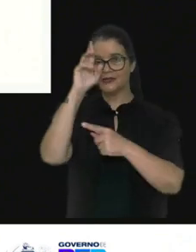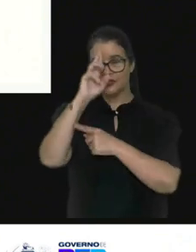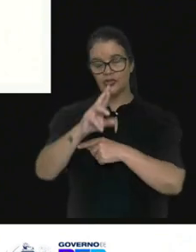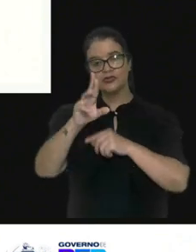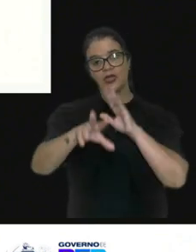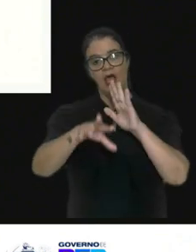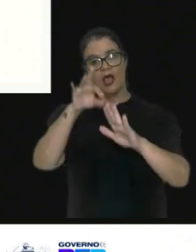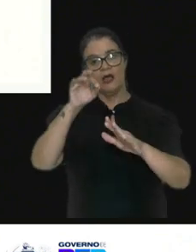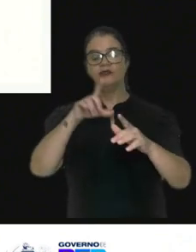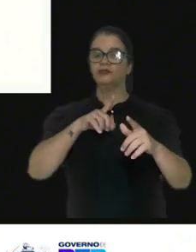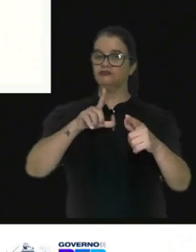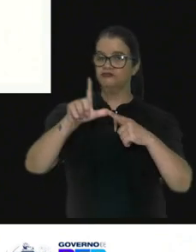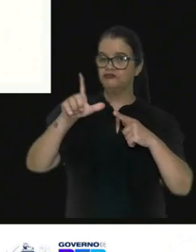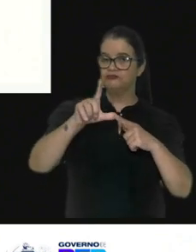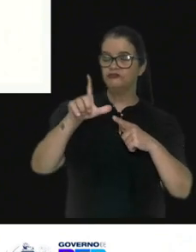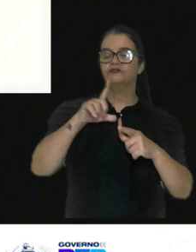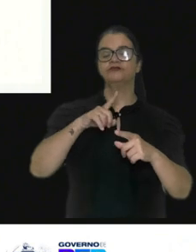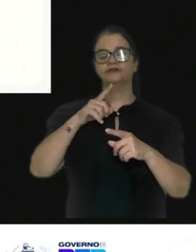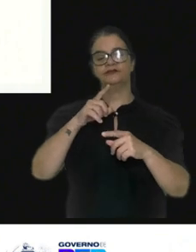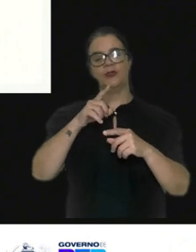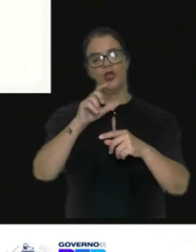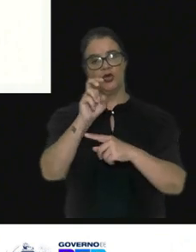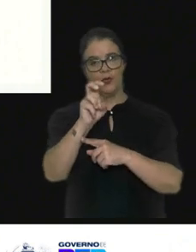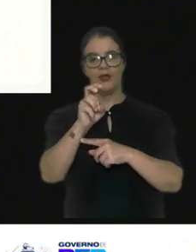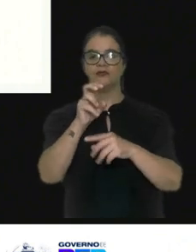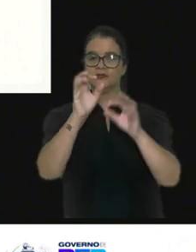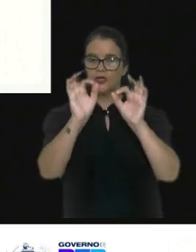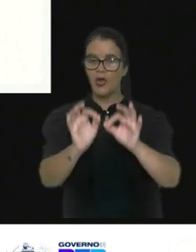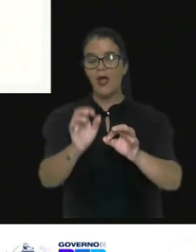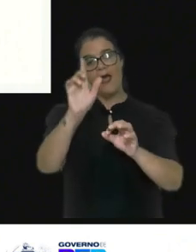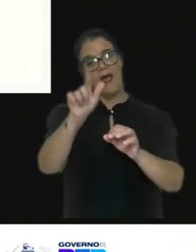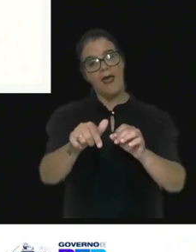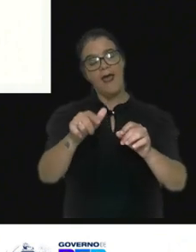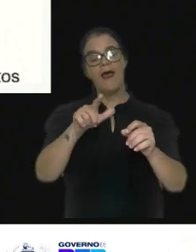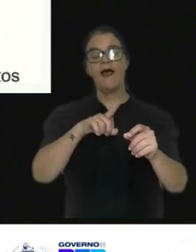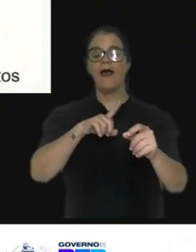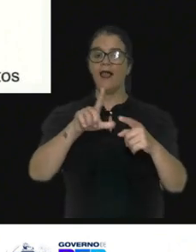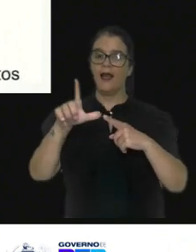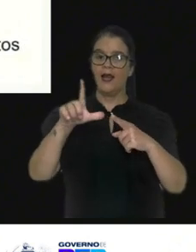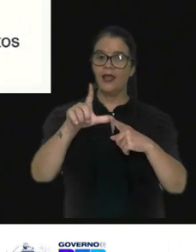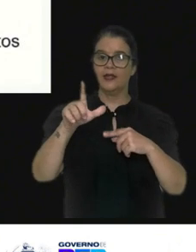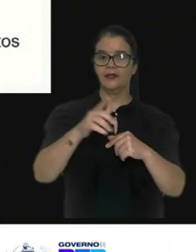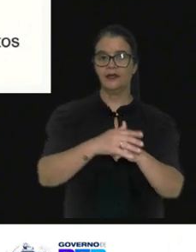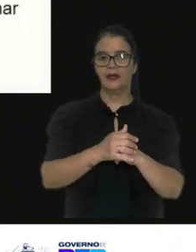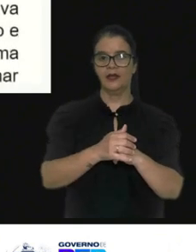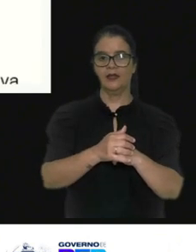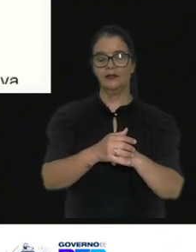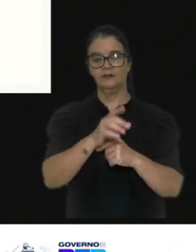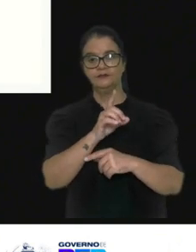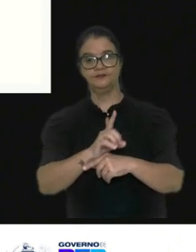contempla a questão de número cinco é a letra E.